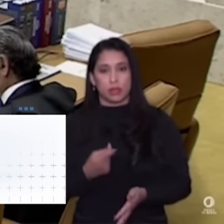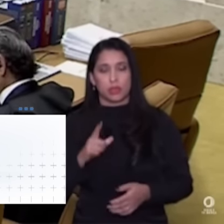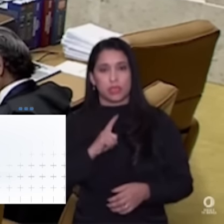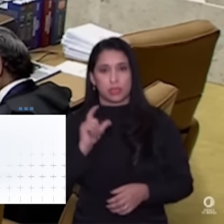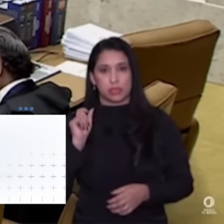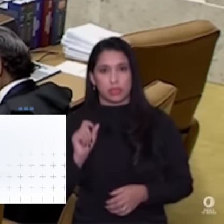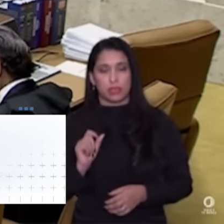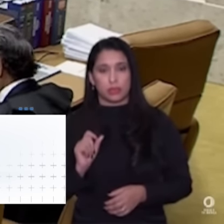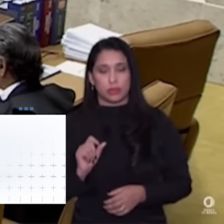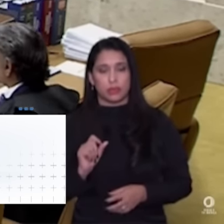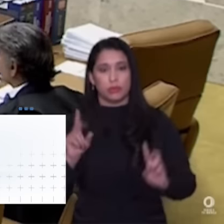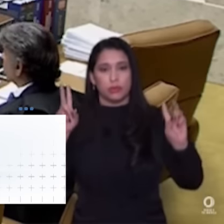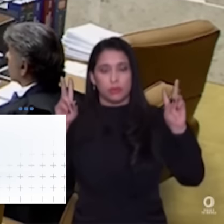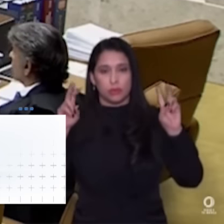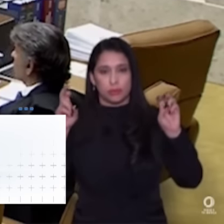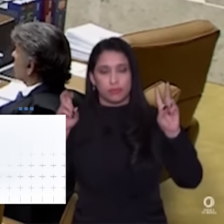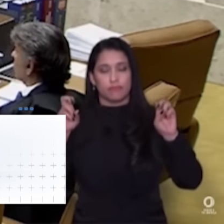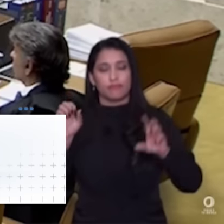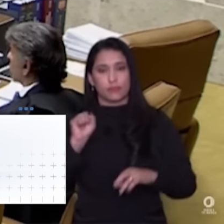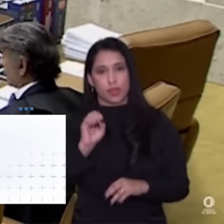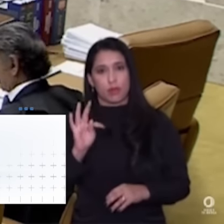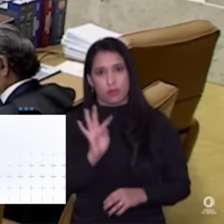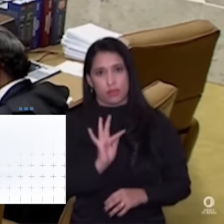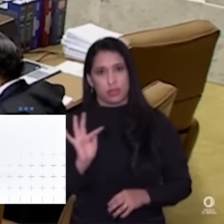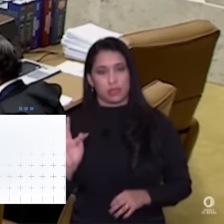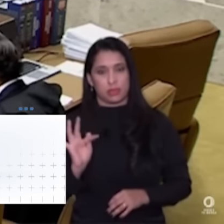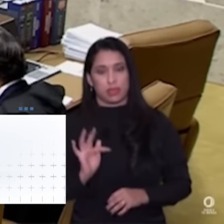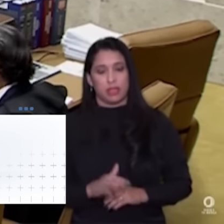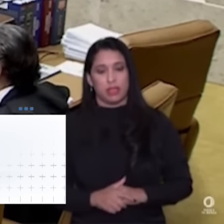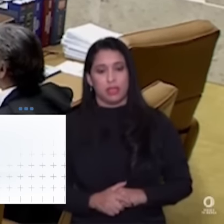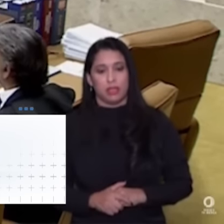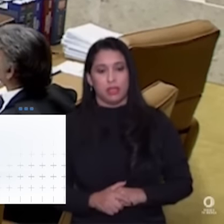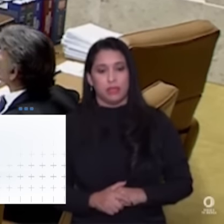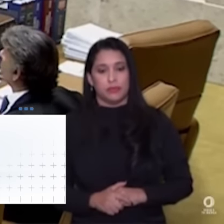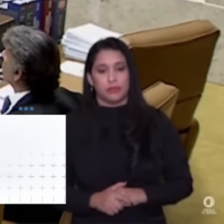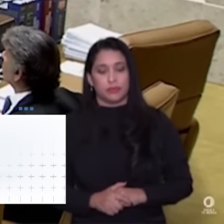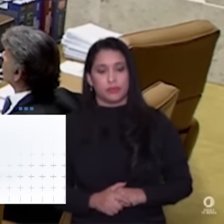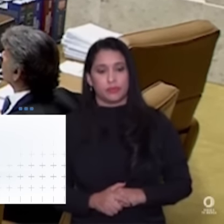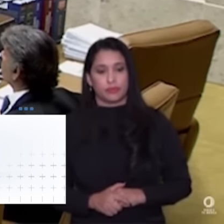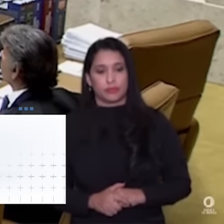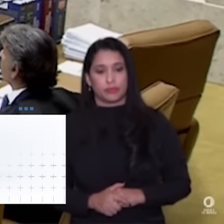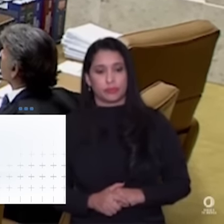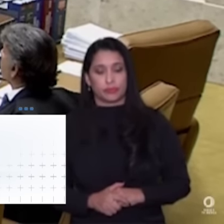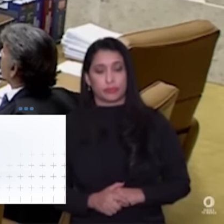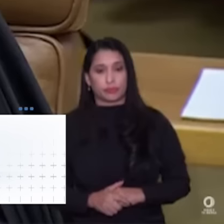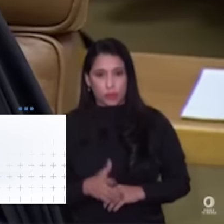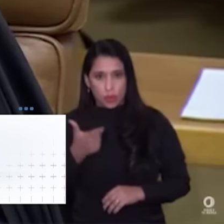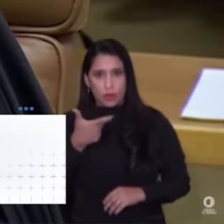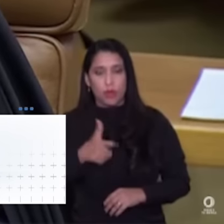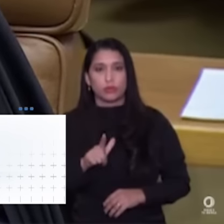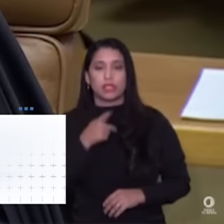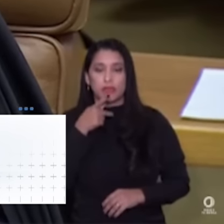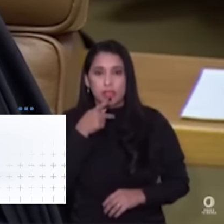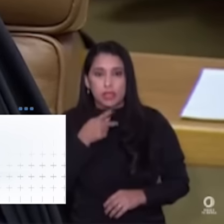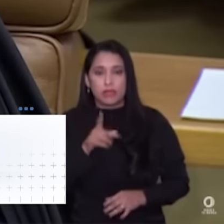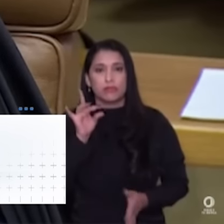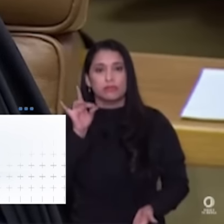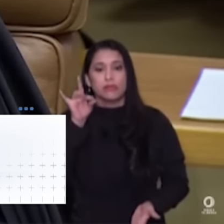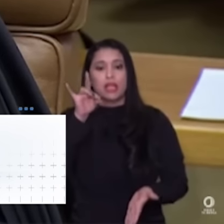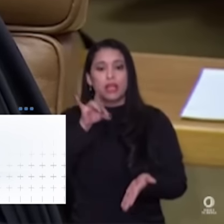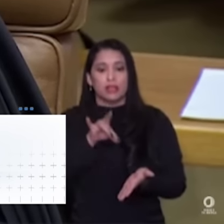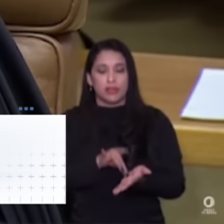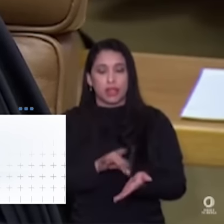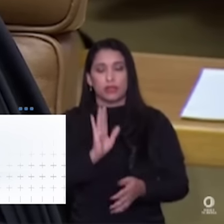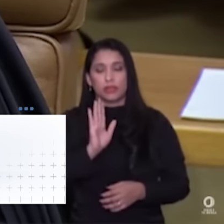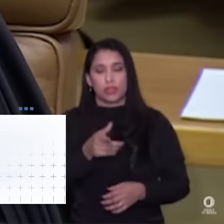envolvendo este Supremo Tribunal Federal. Assim, desde logo, gostaria de reafirmar as palavras de